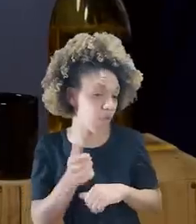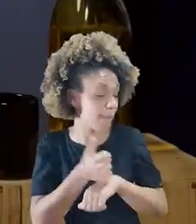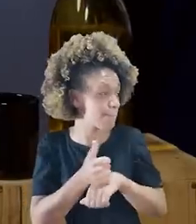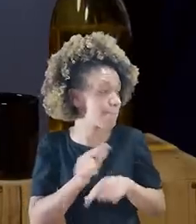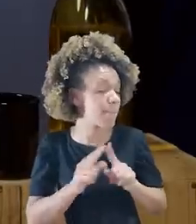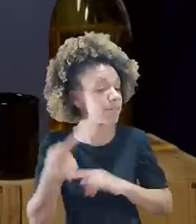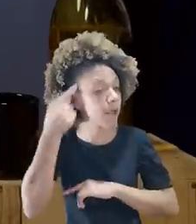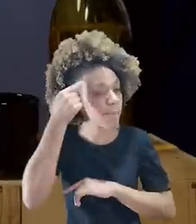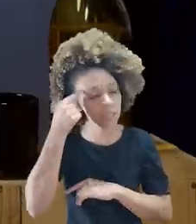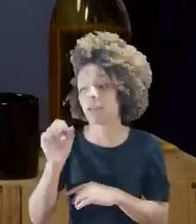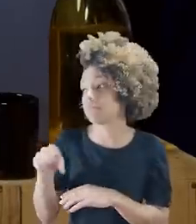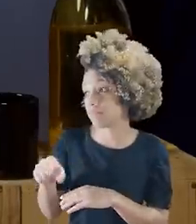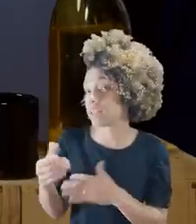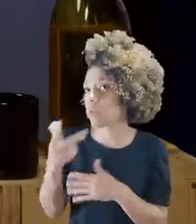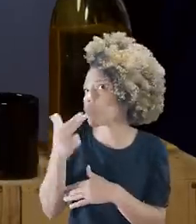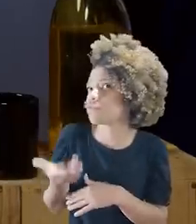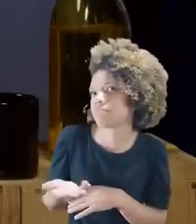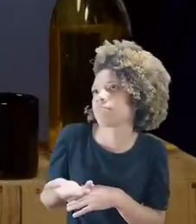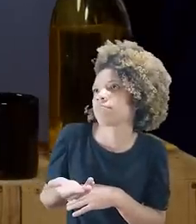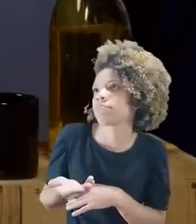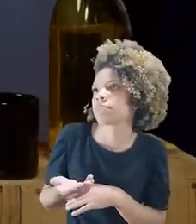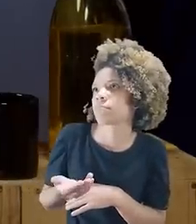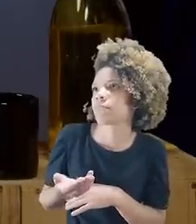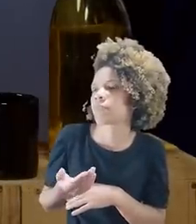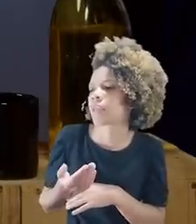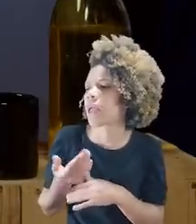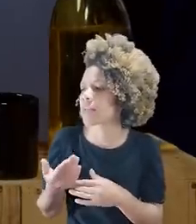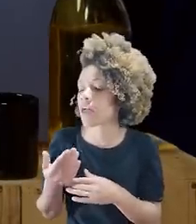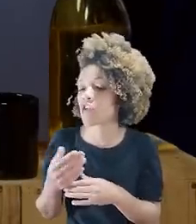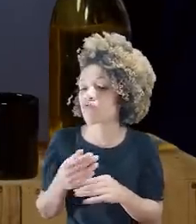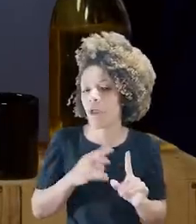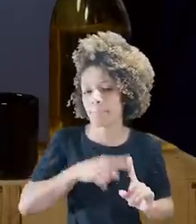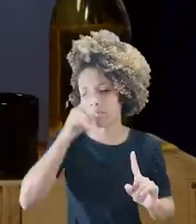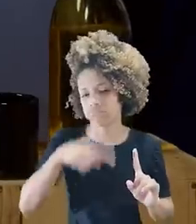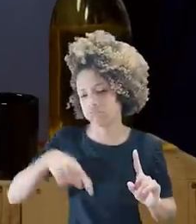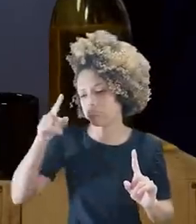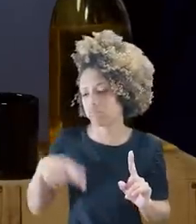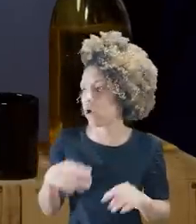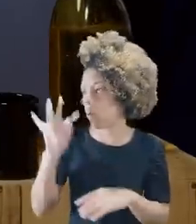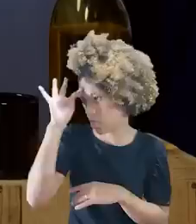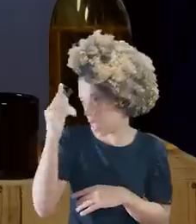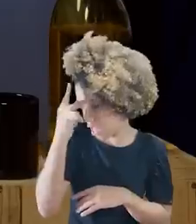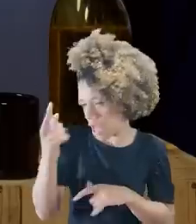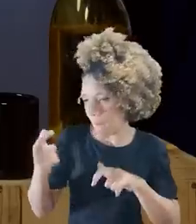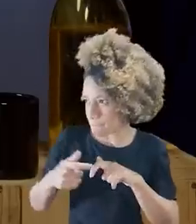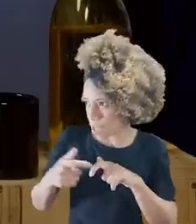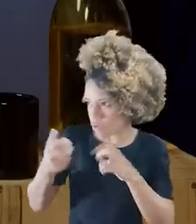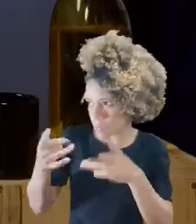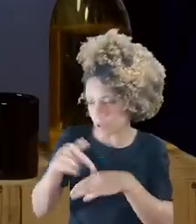tá falando de cabeça é então e aí eu acho que essas questões de altos e baixos que tava falando do médico do TDH do Doutor que veio